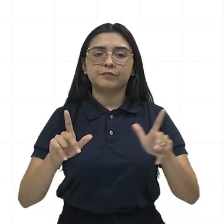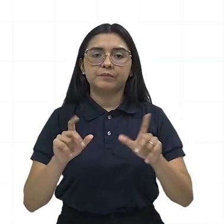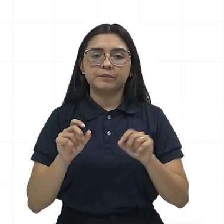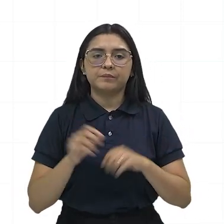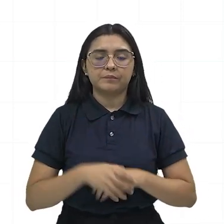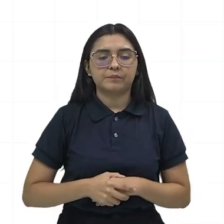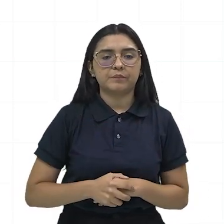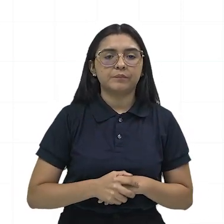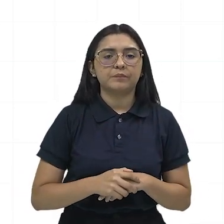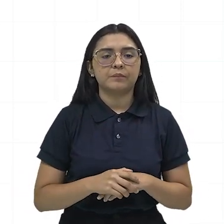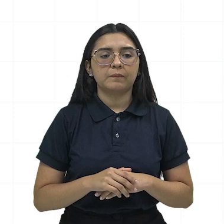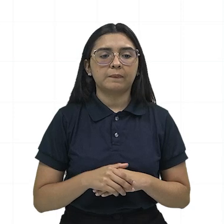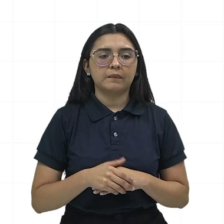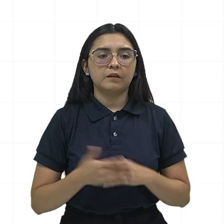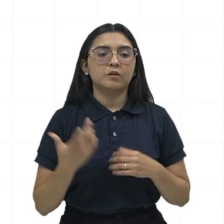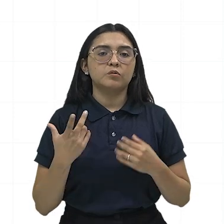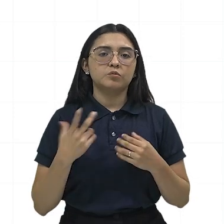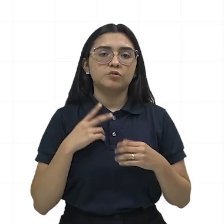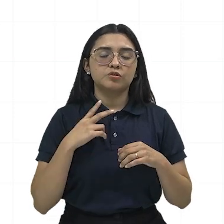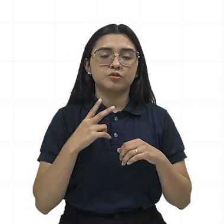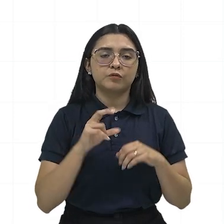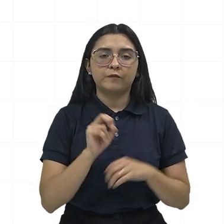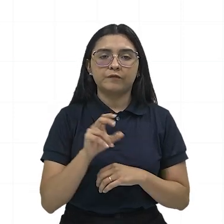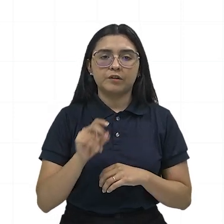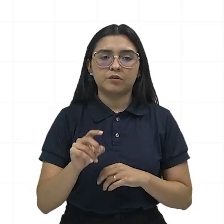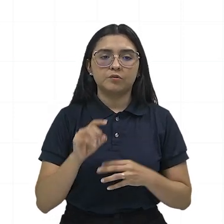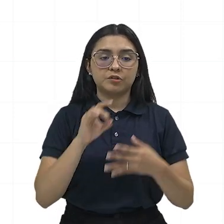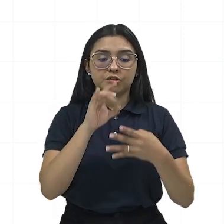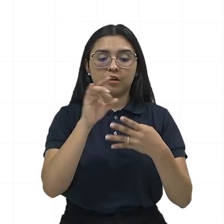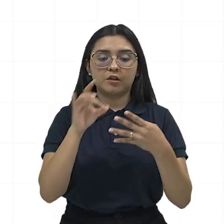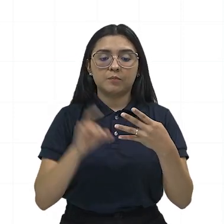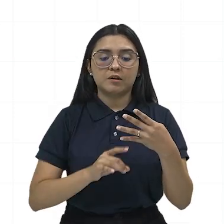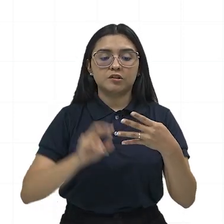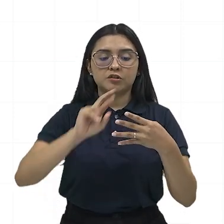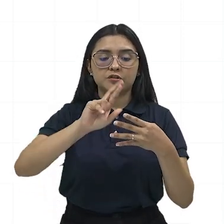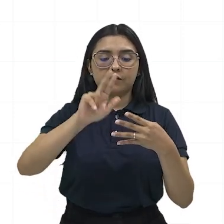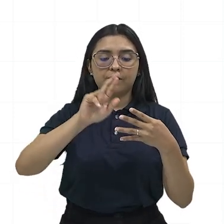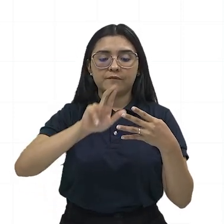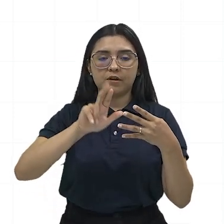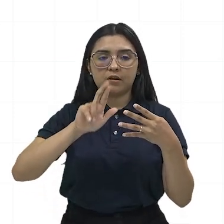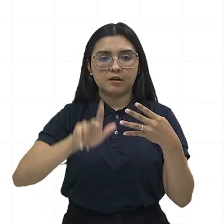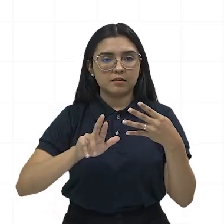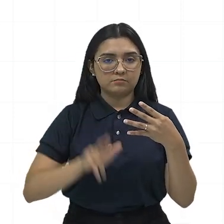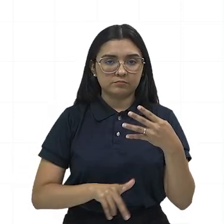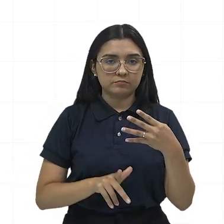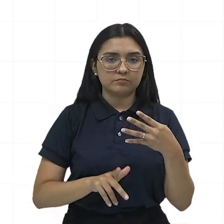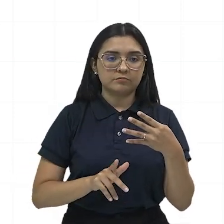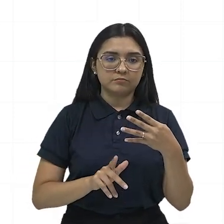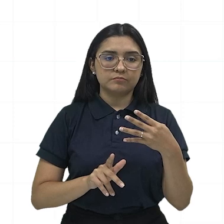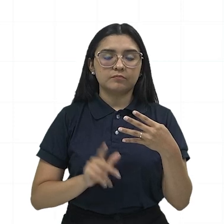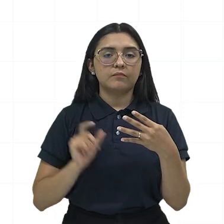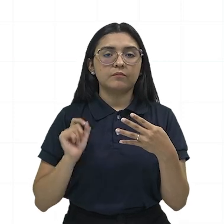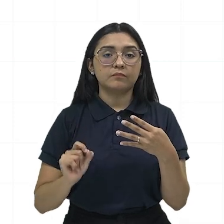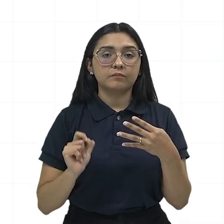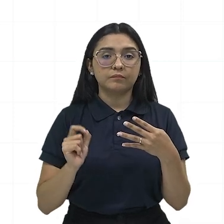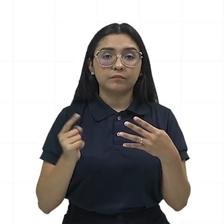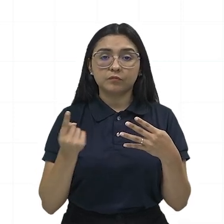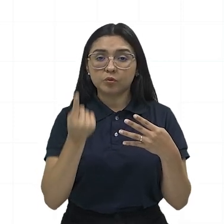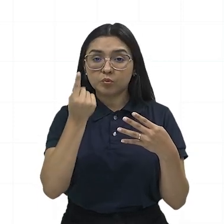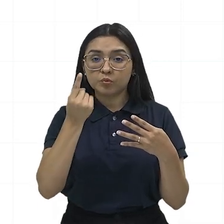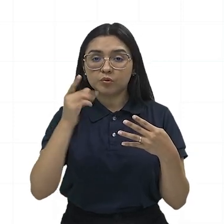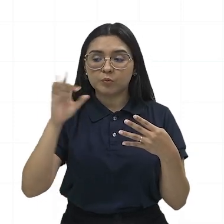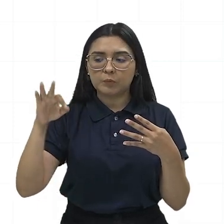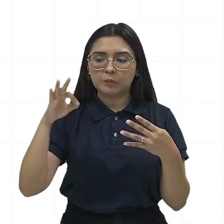uma delas vai ser diferente. Então, para você ter ideia, né, de quanto um único